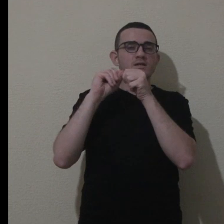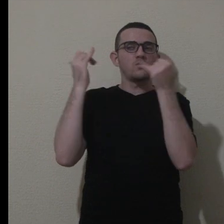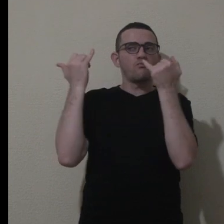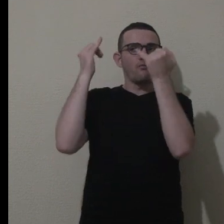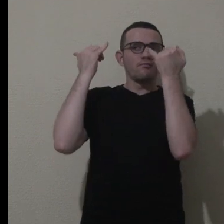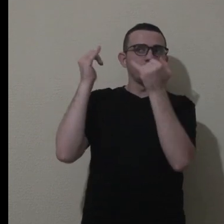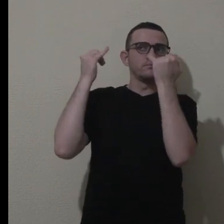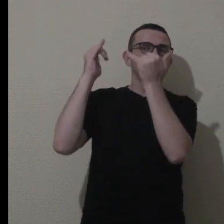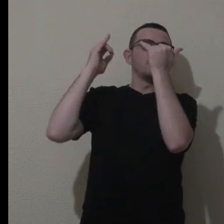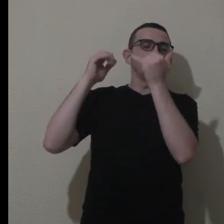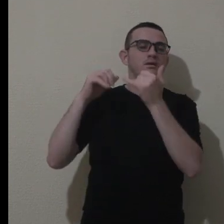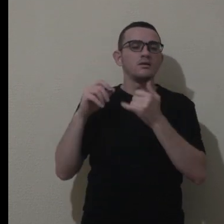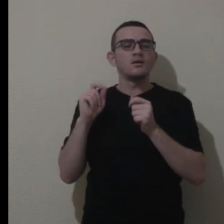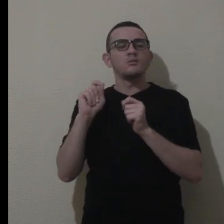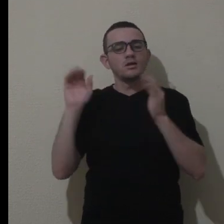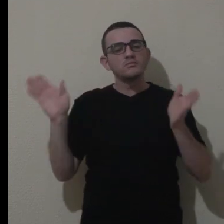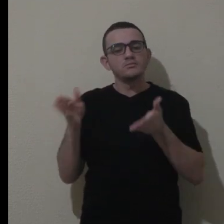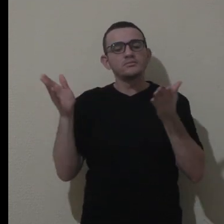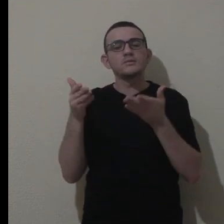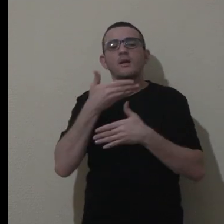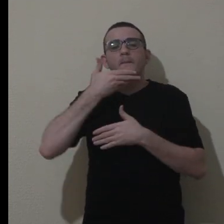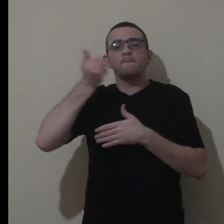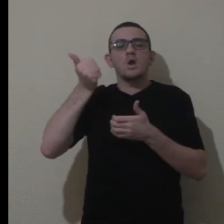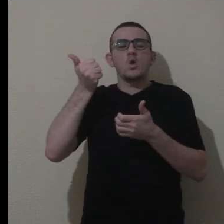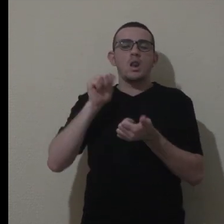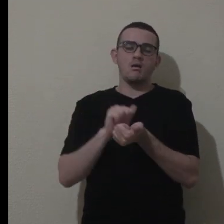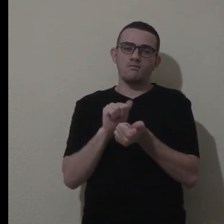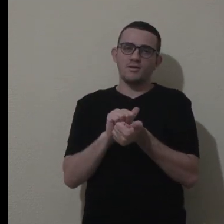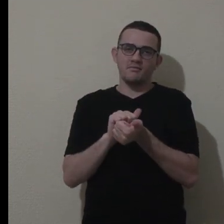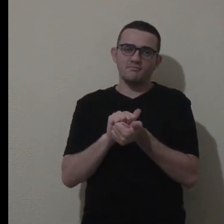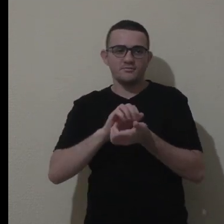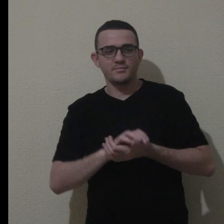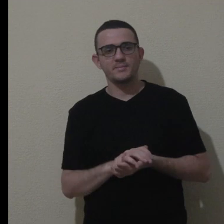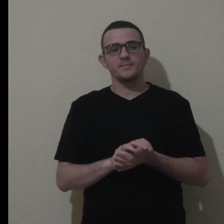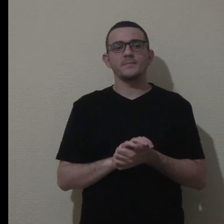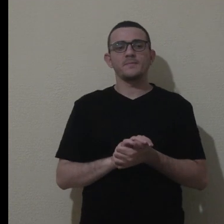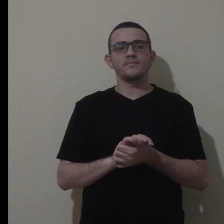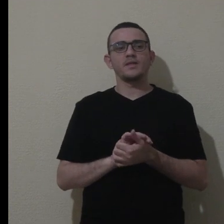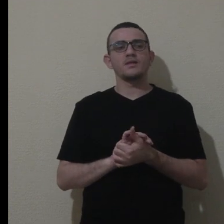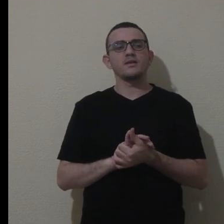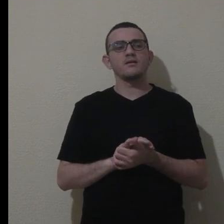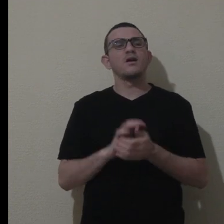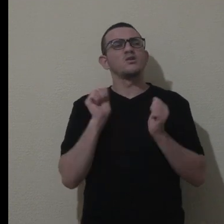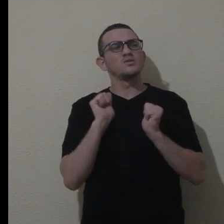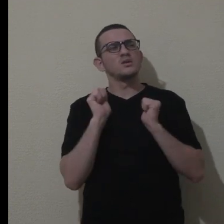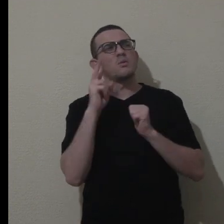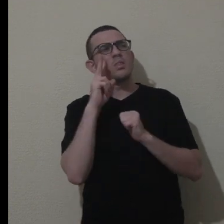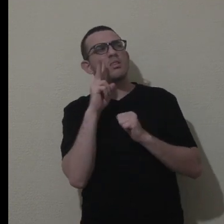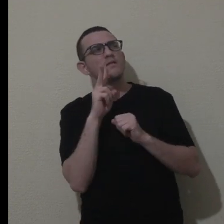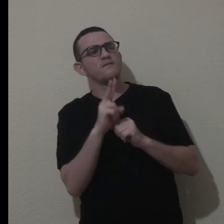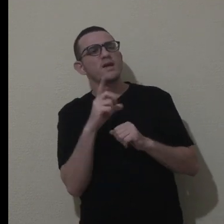de estímulos elétricos para realmente aumentar a performance. Né? Até vocês podem